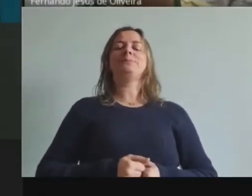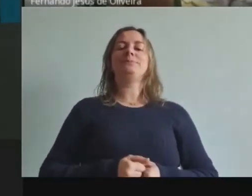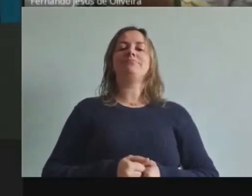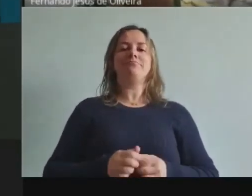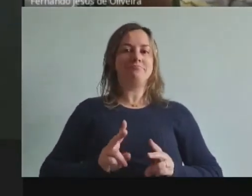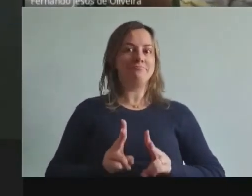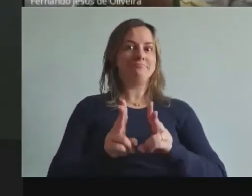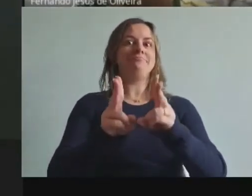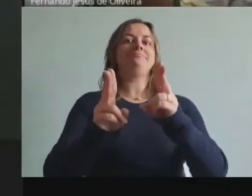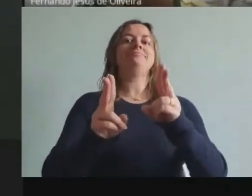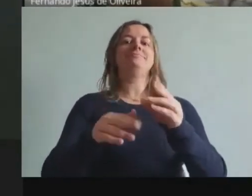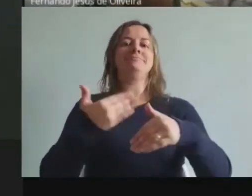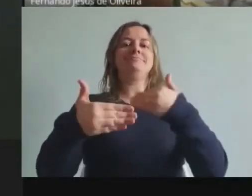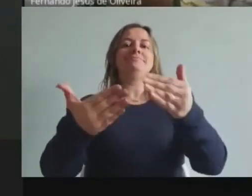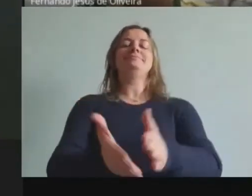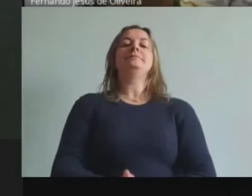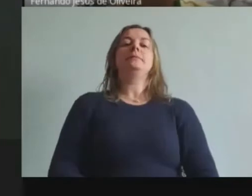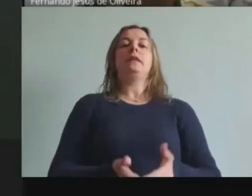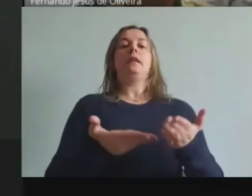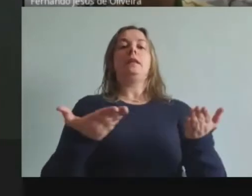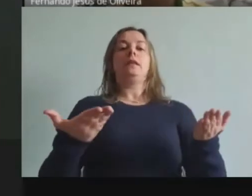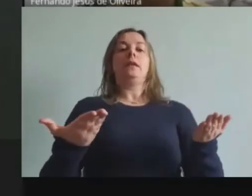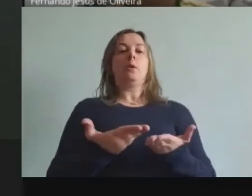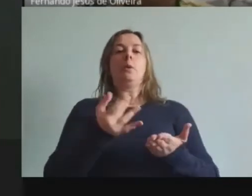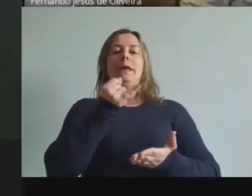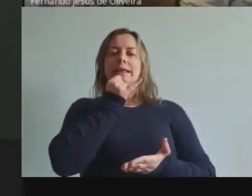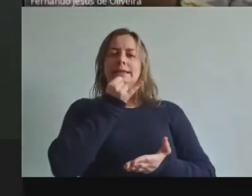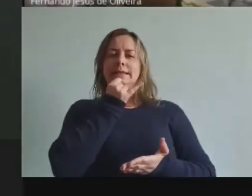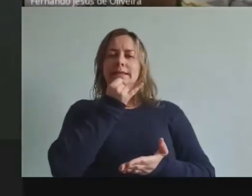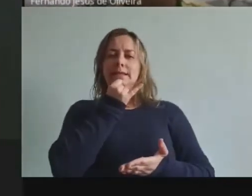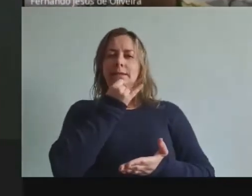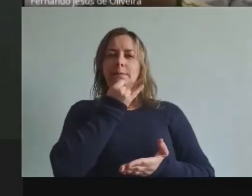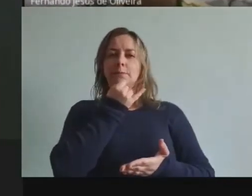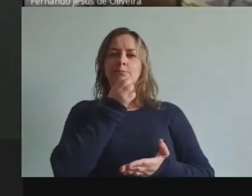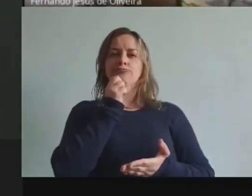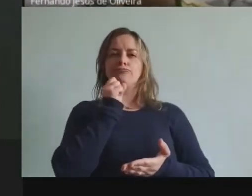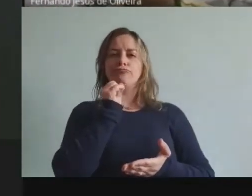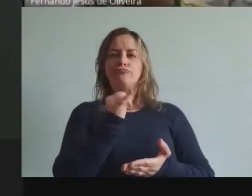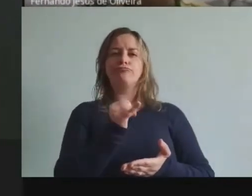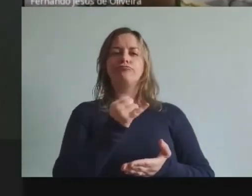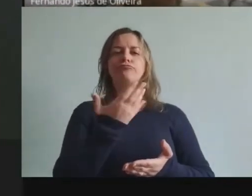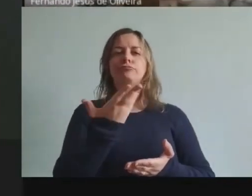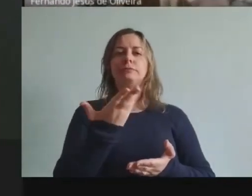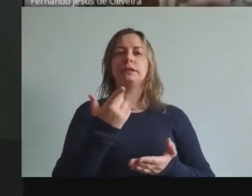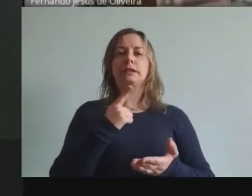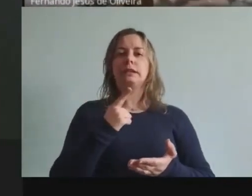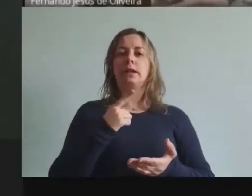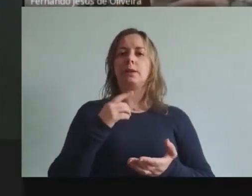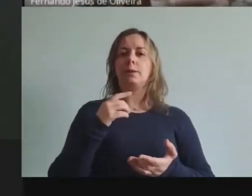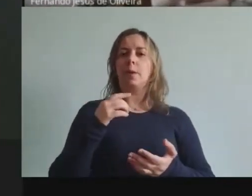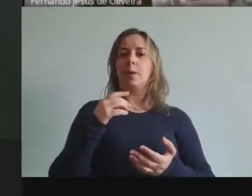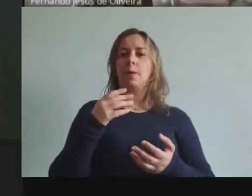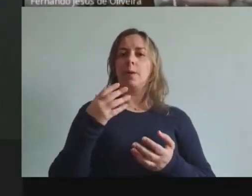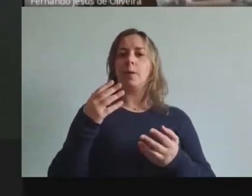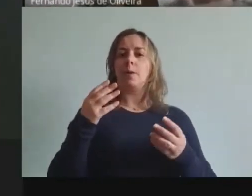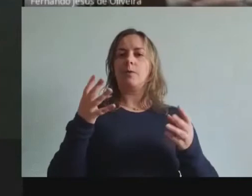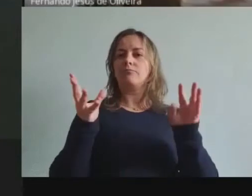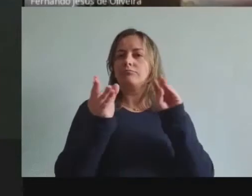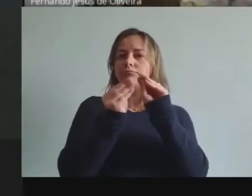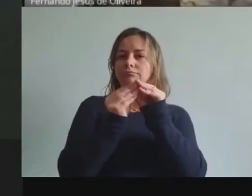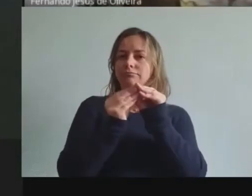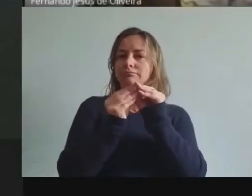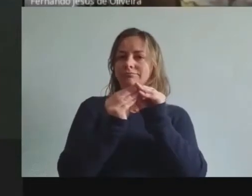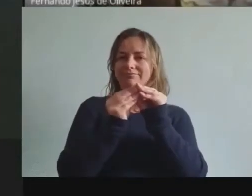Beleza. Então, toca o barco. Vou fazer um exemplo de um problema com ordem de grandeza para vocês entenderem.